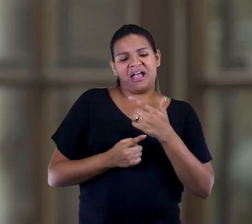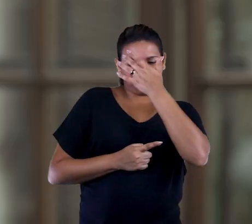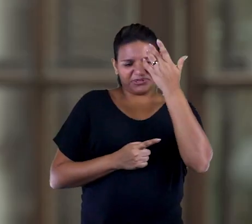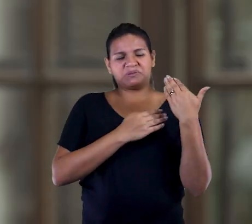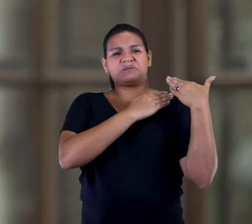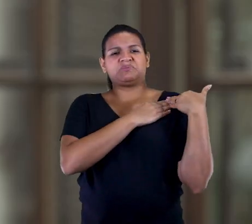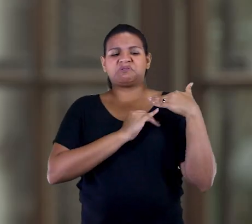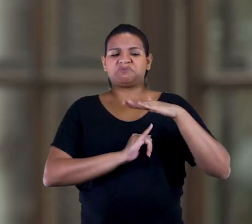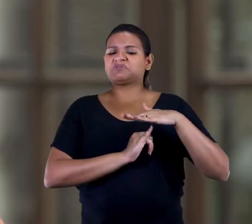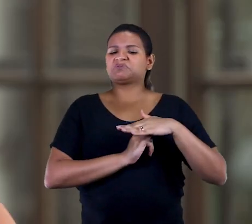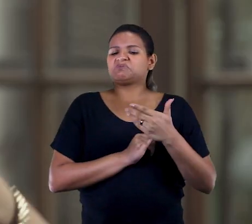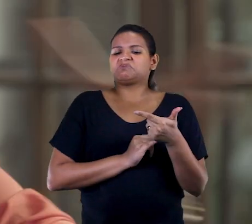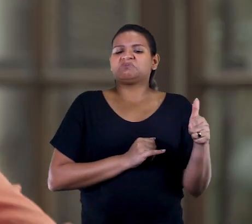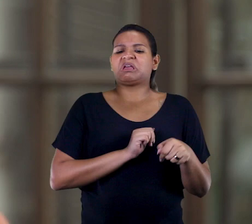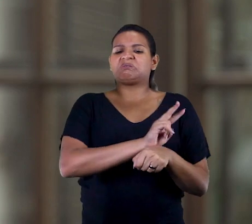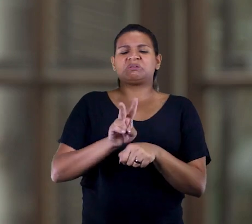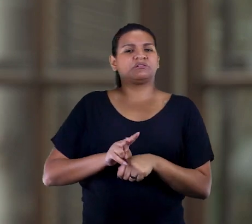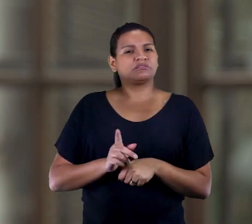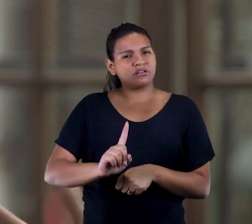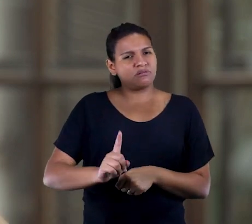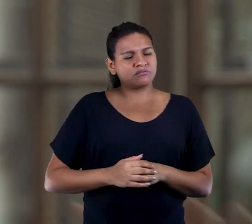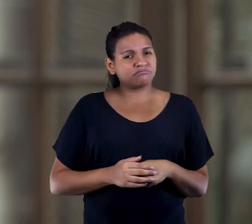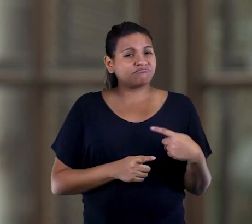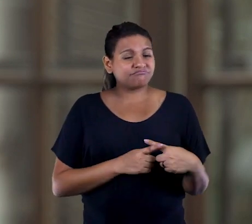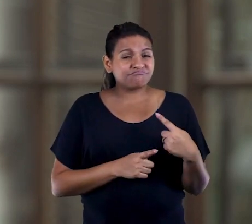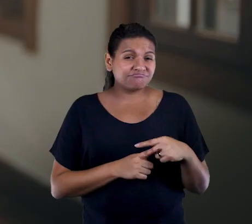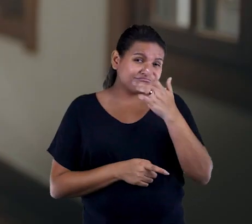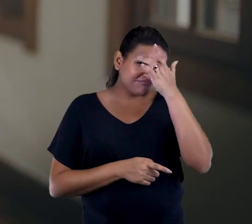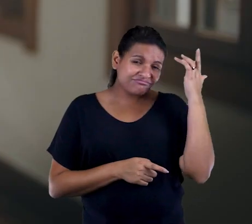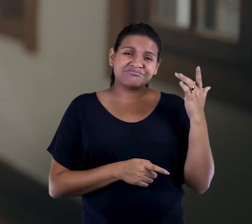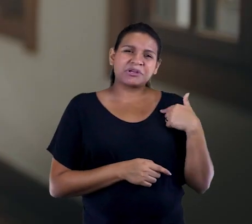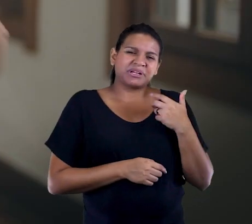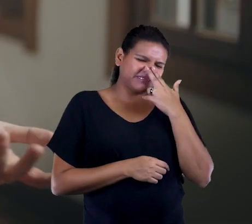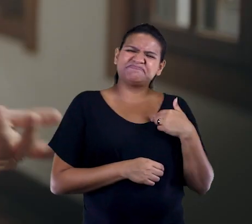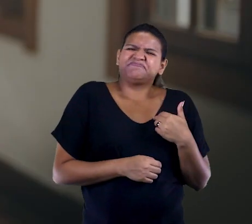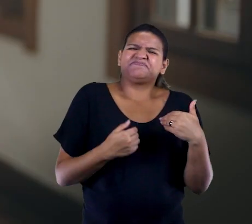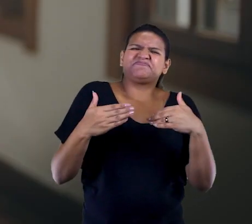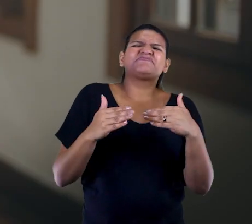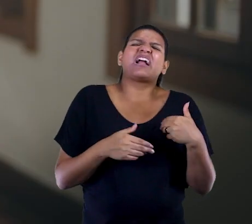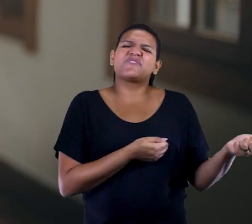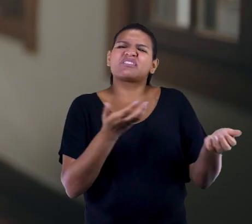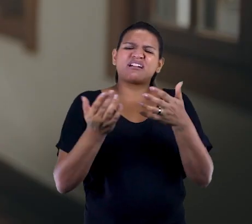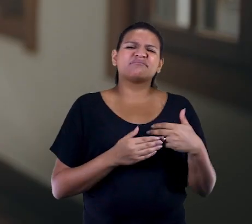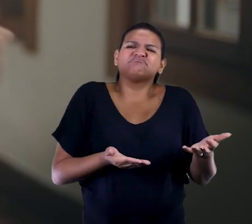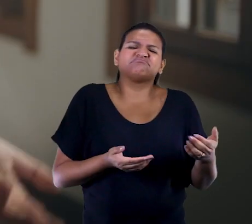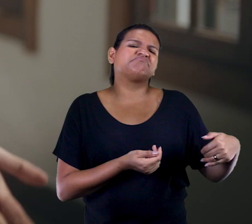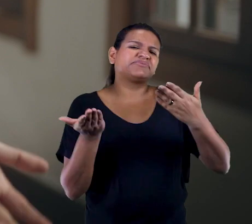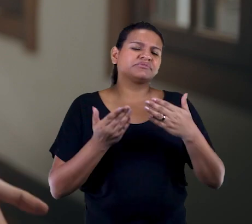abrigo, mas porque a situação é o que possibilita. E isso parece ser quase